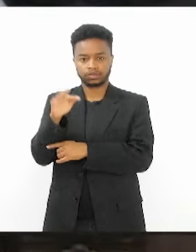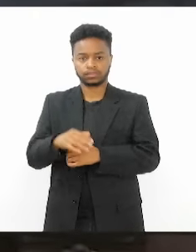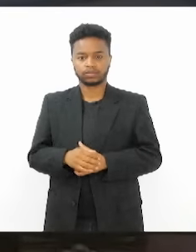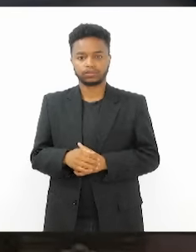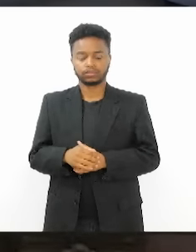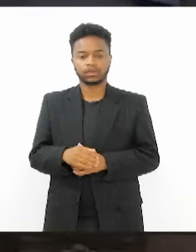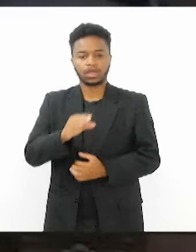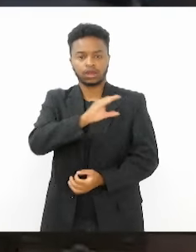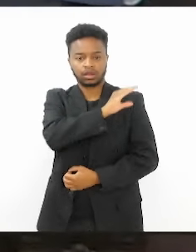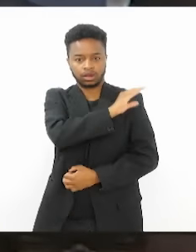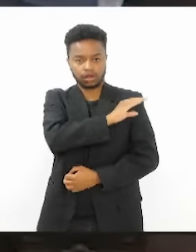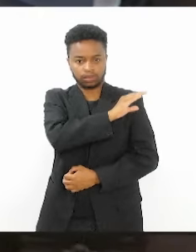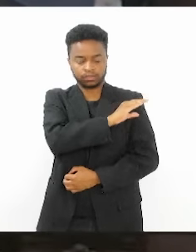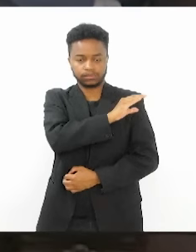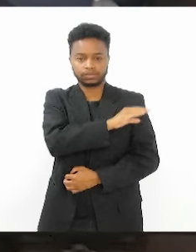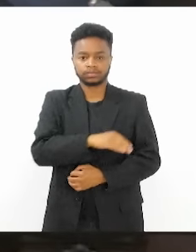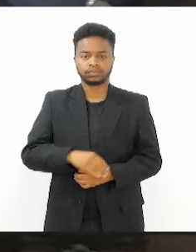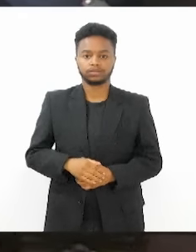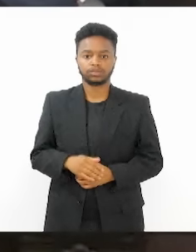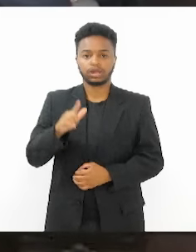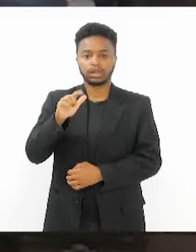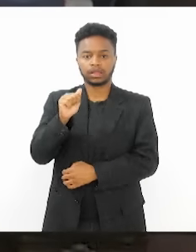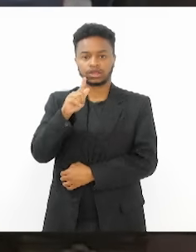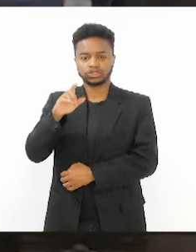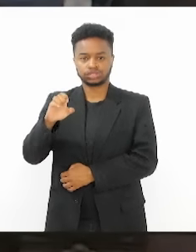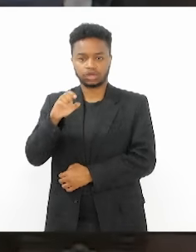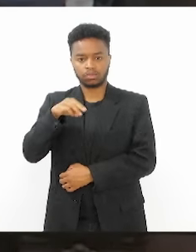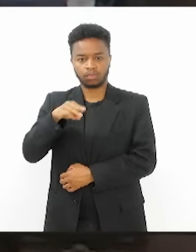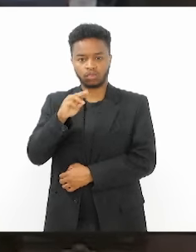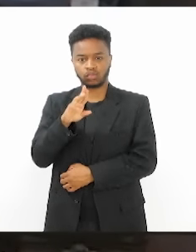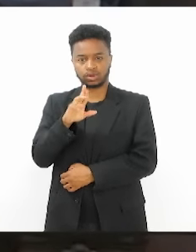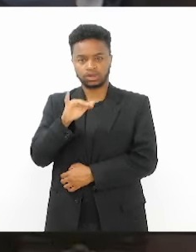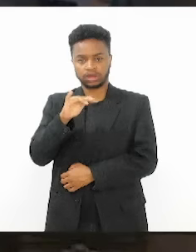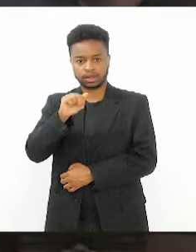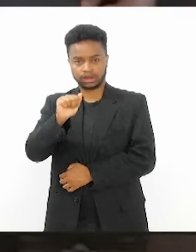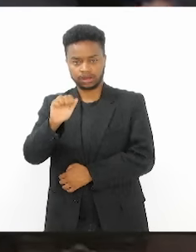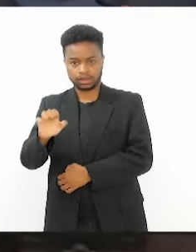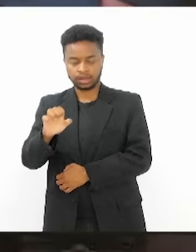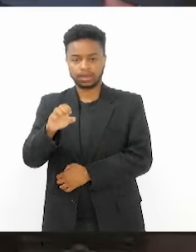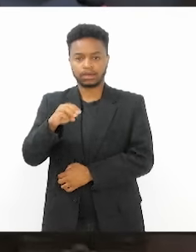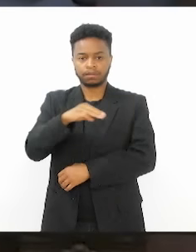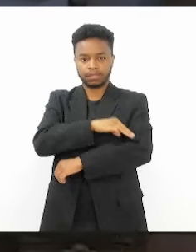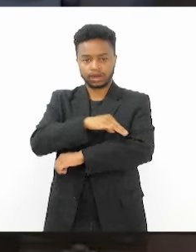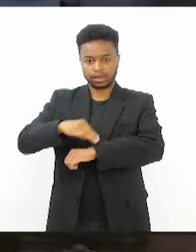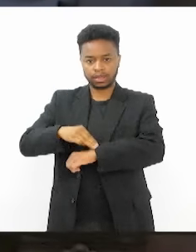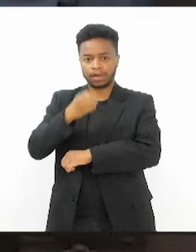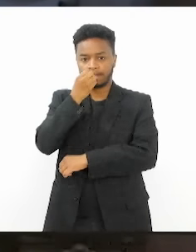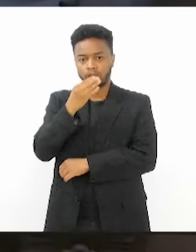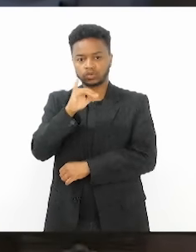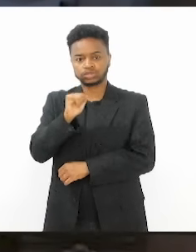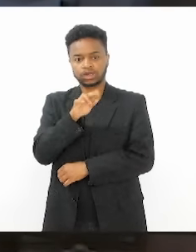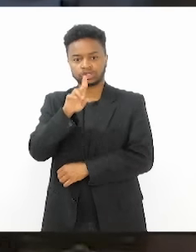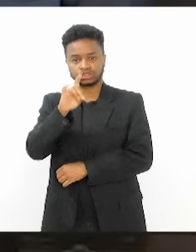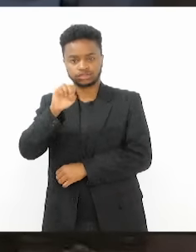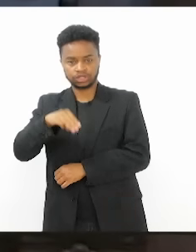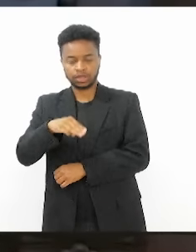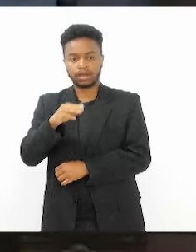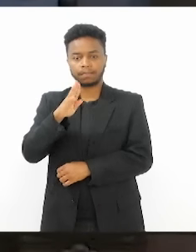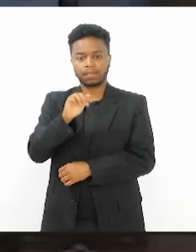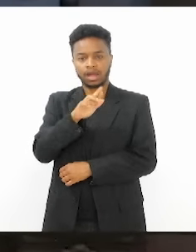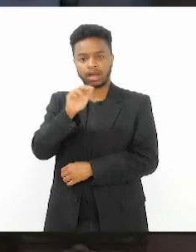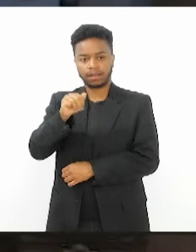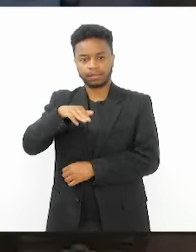Campos dos Goitacazes, Lajes do Muriaé, Macaé, Bom Jardim, Barra Mansa, Rio das Ostras,